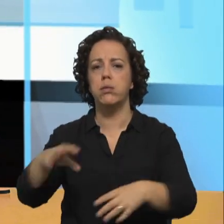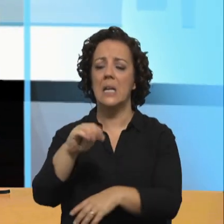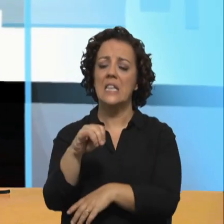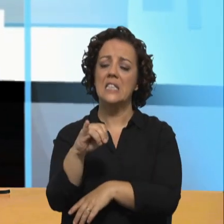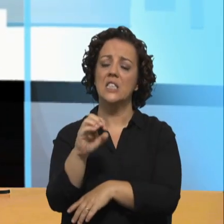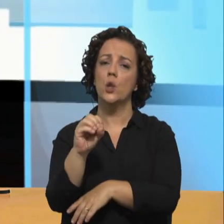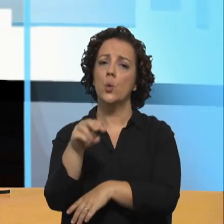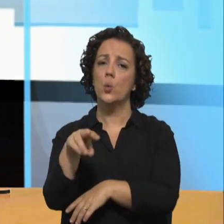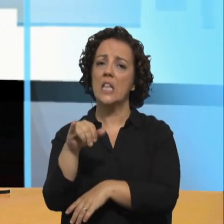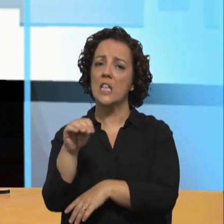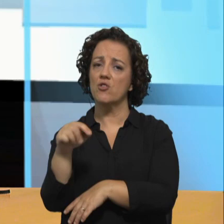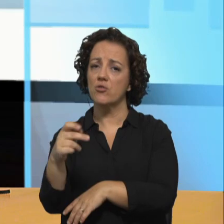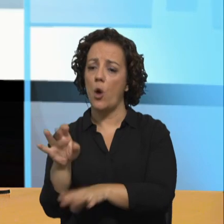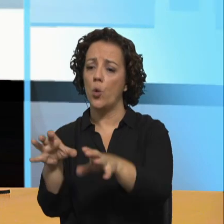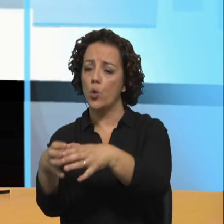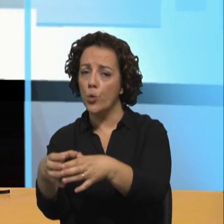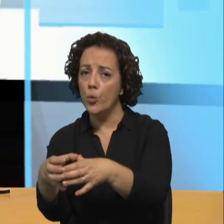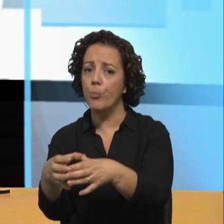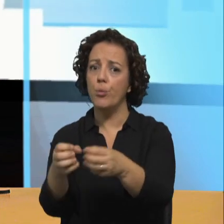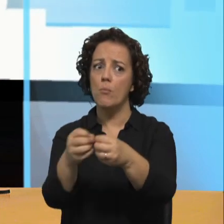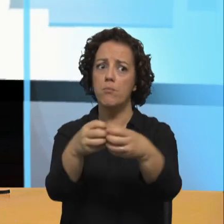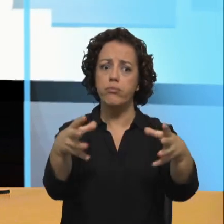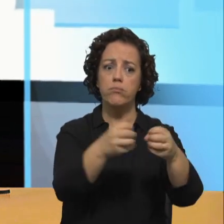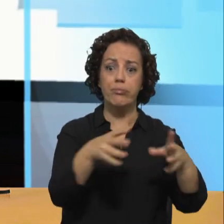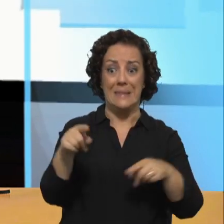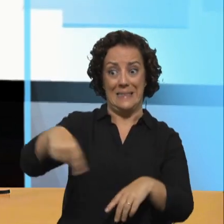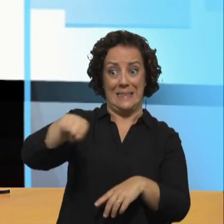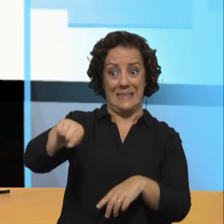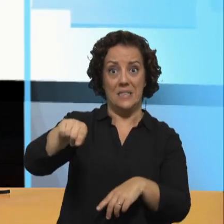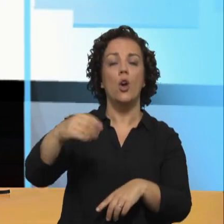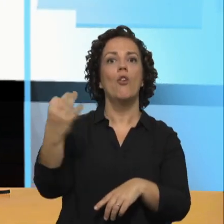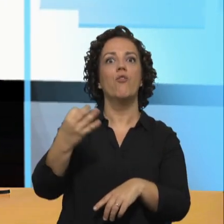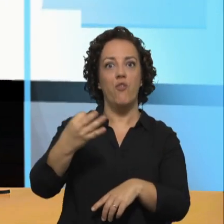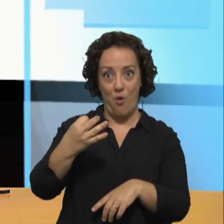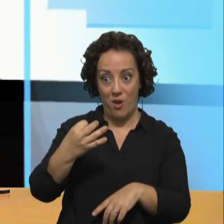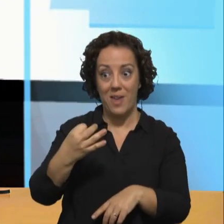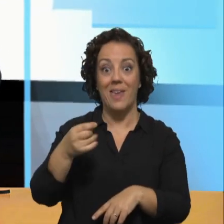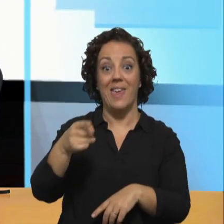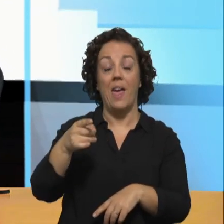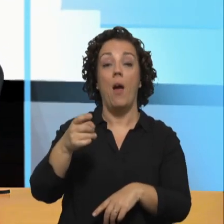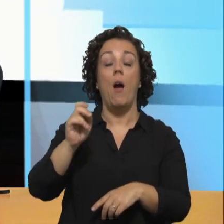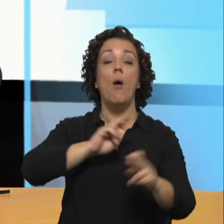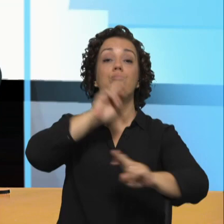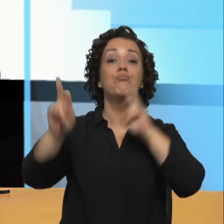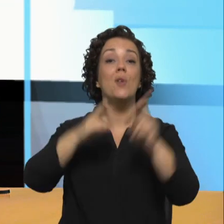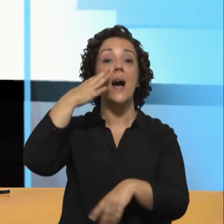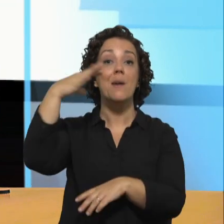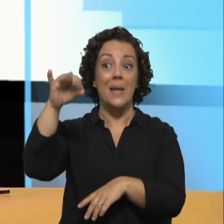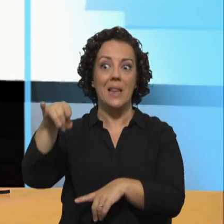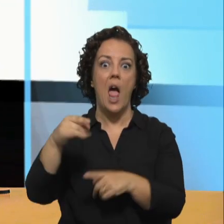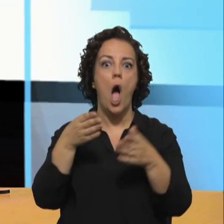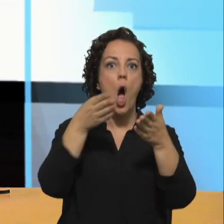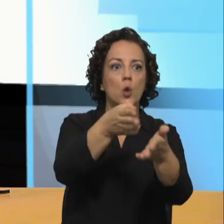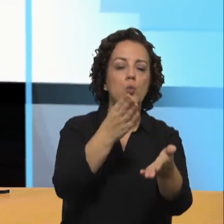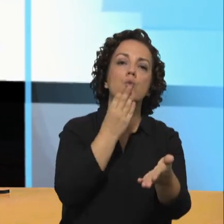das associações, que ajudaram muitos judeus, migrantes nestes países, a irem